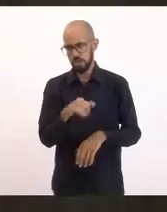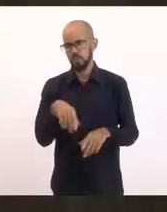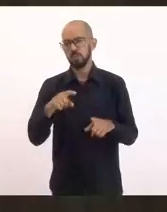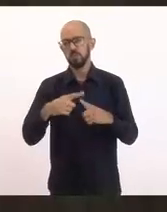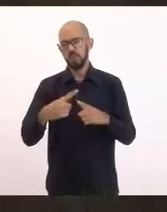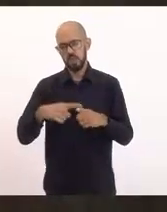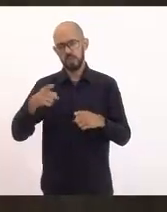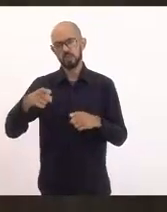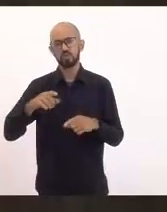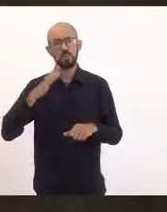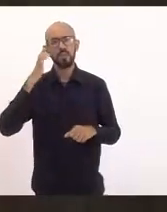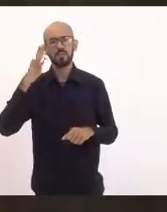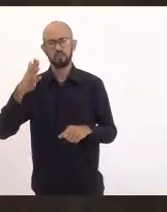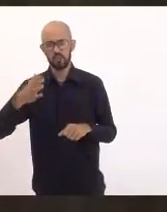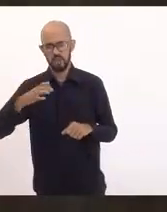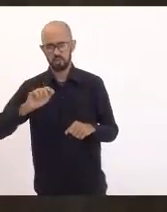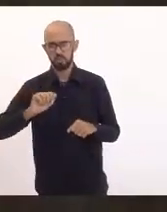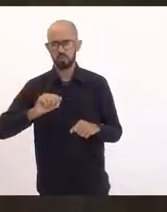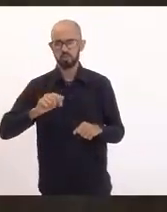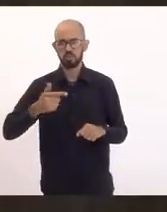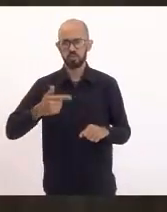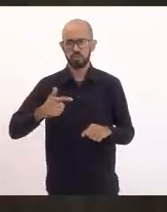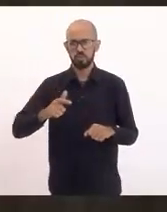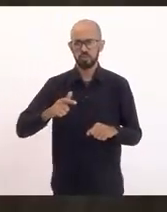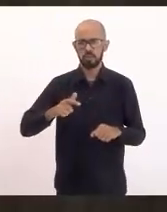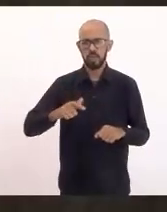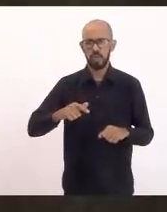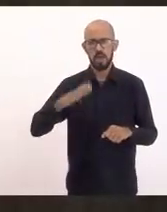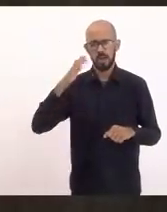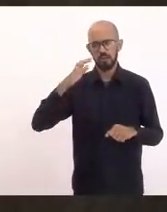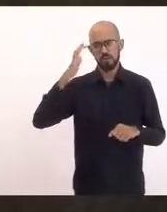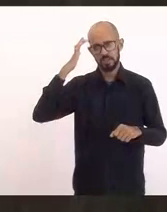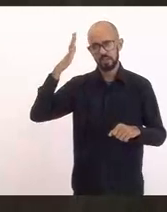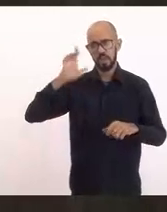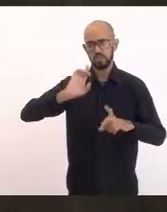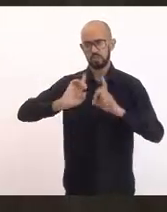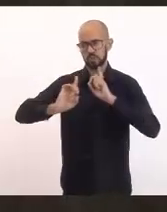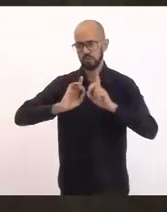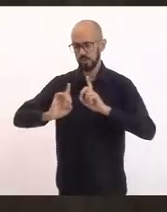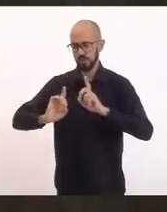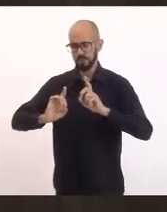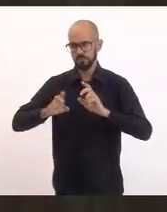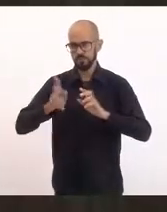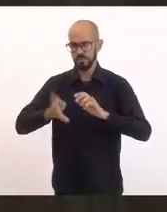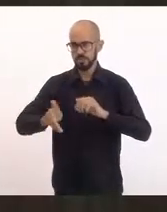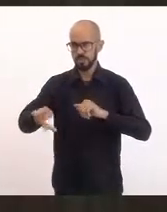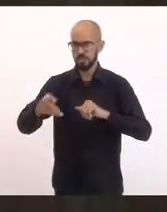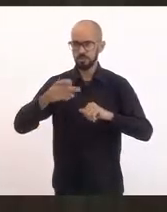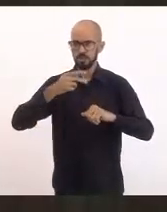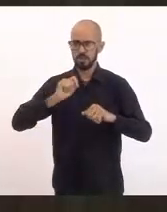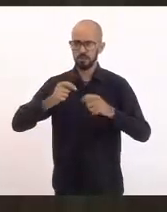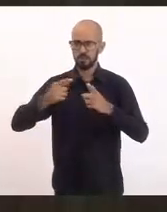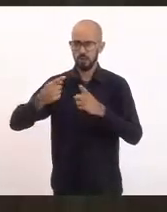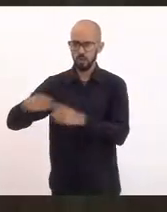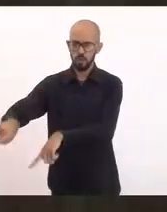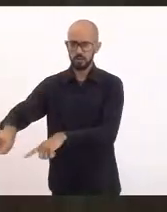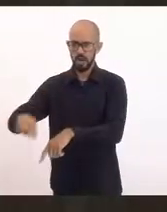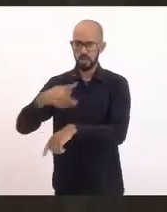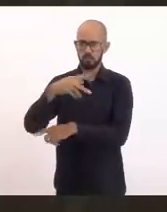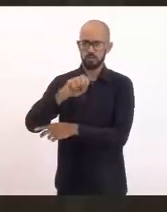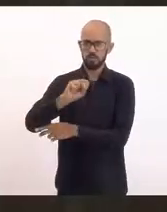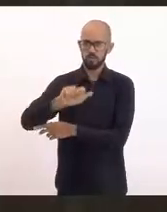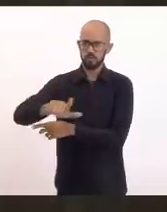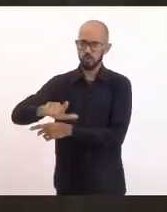daqueles e daquelas que não sabem fazer o bom debate. Sempre tentam colocar o pessoal contra os policiais. O pessoal não é